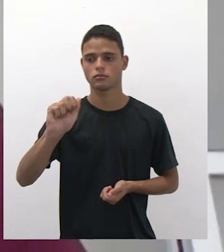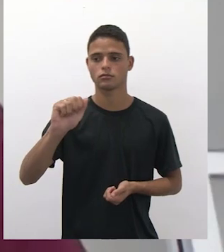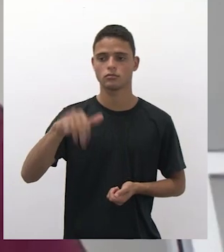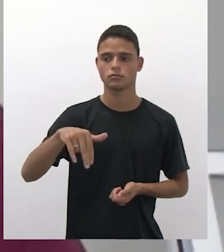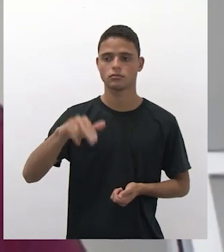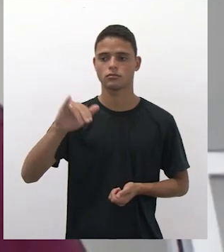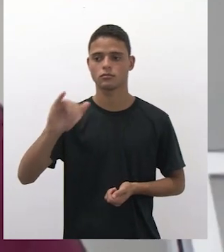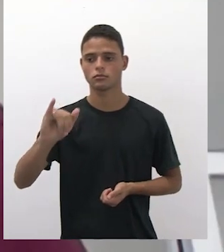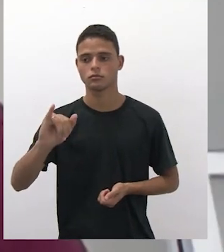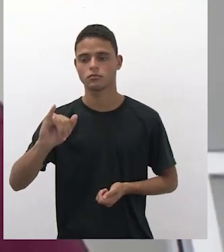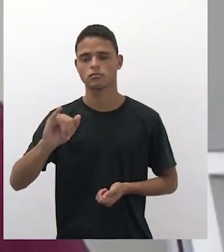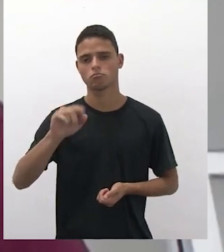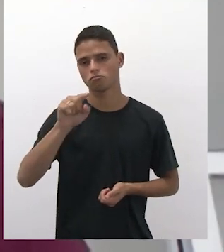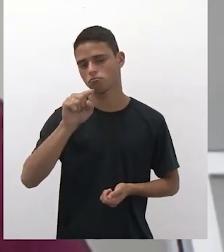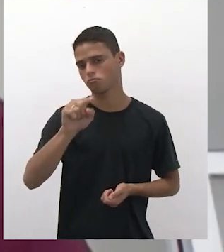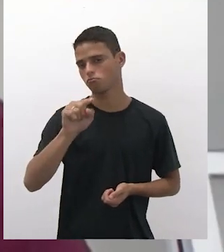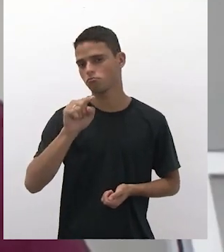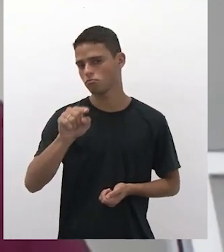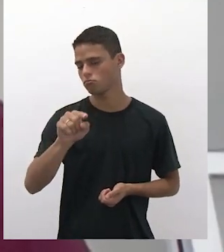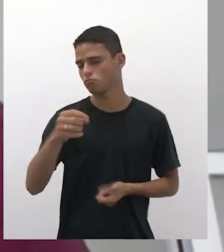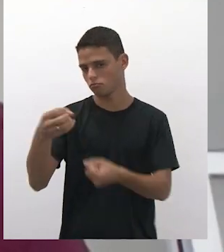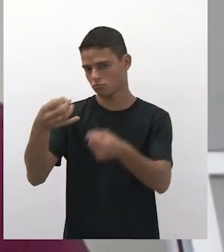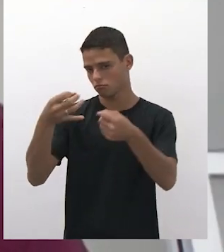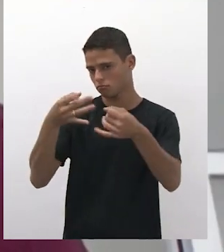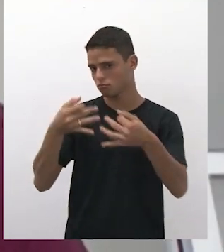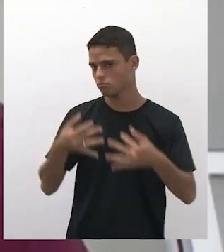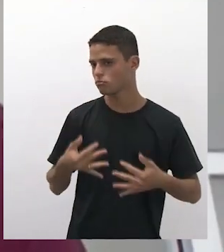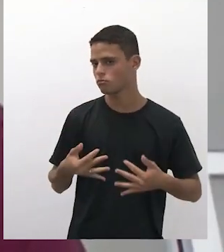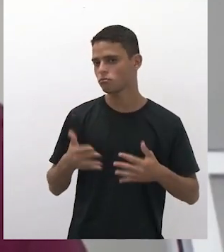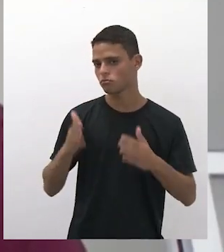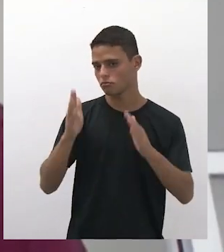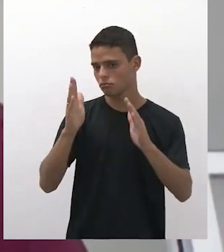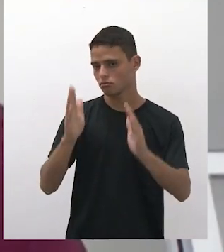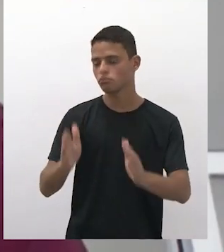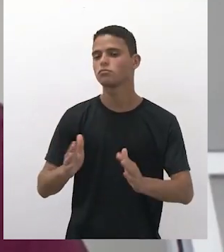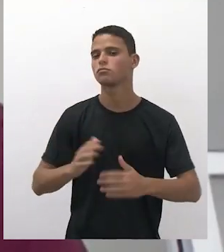você contou um pouco